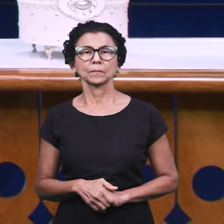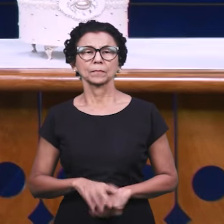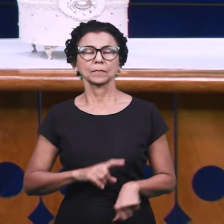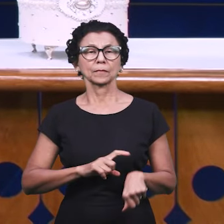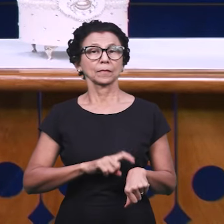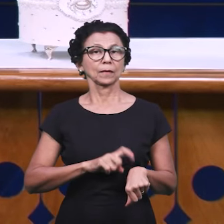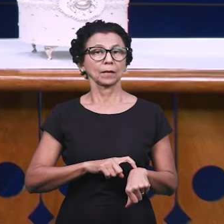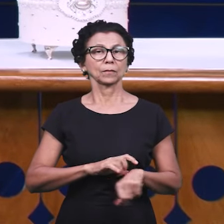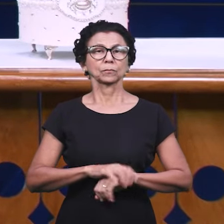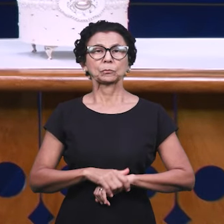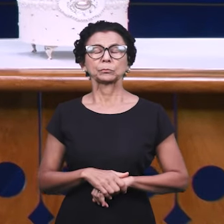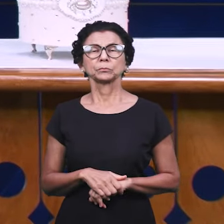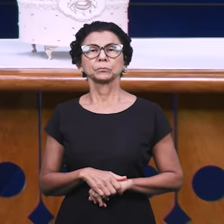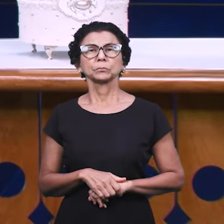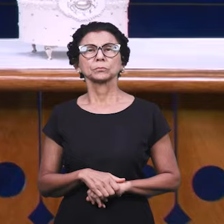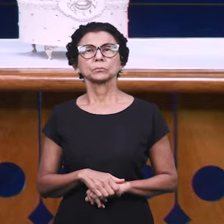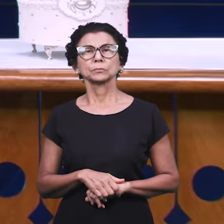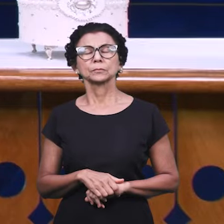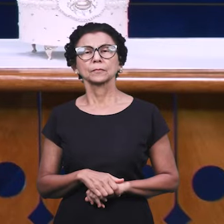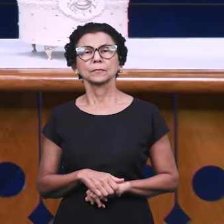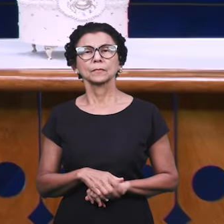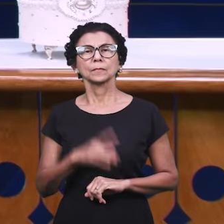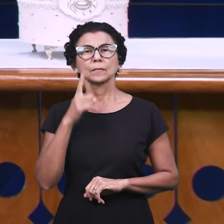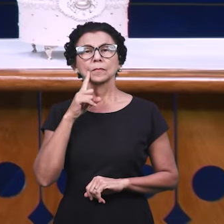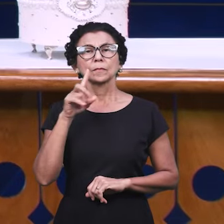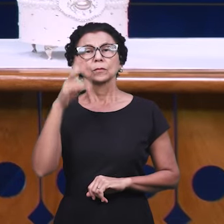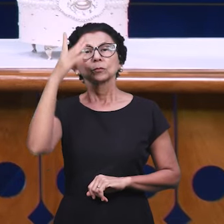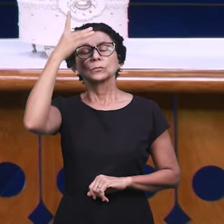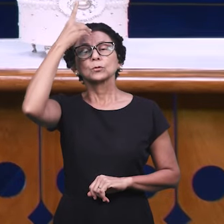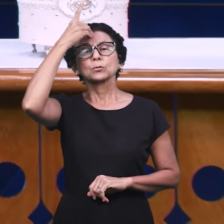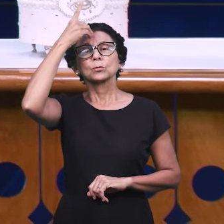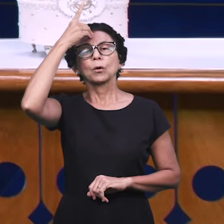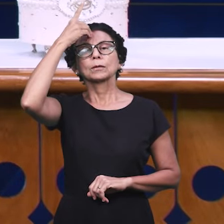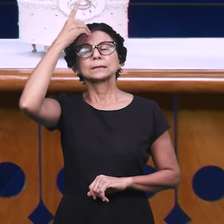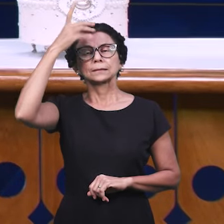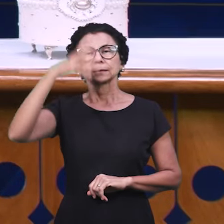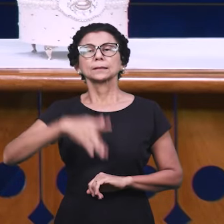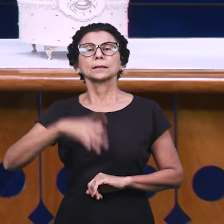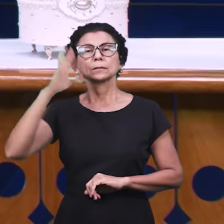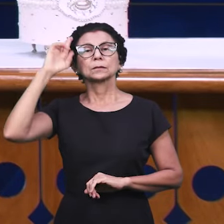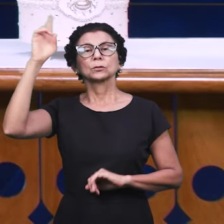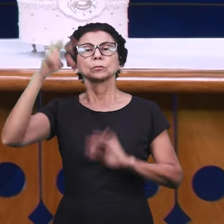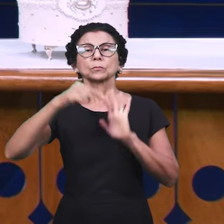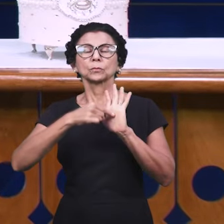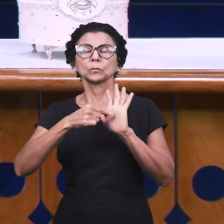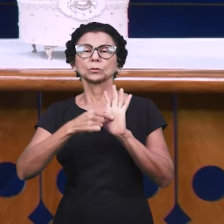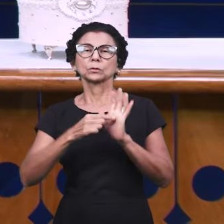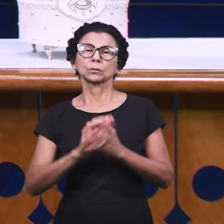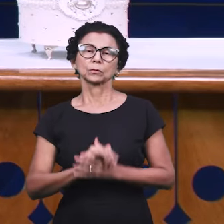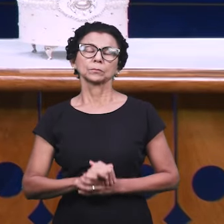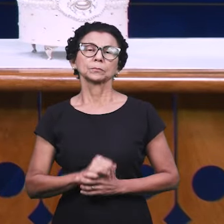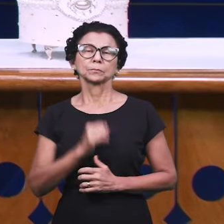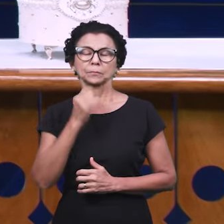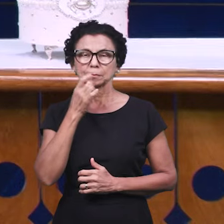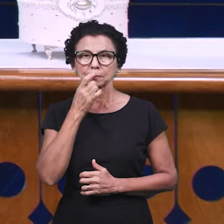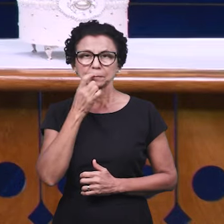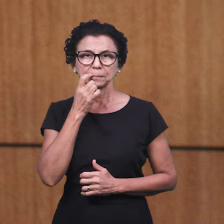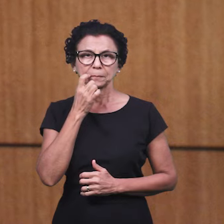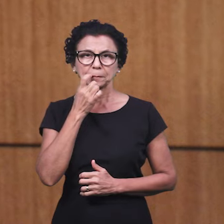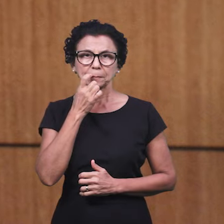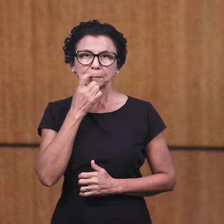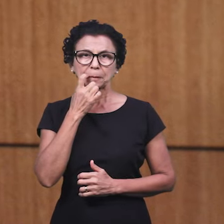nós vamos ouvir os dons espirituais que o Senhor manifestou para as nossas vidas neste